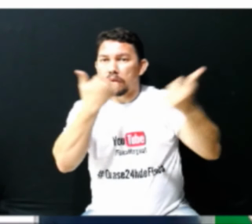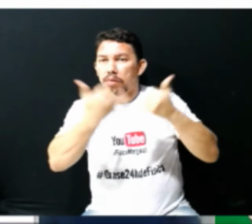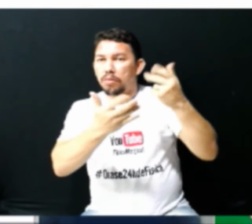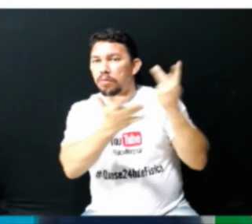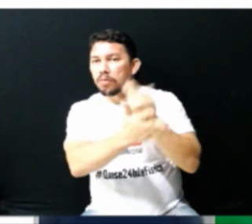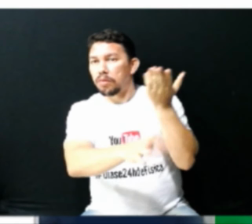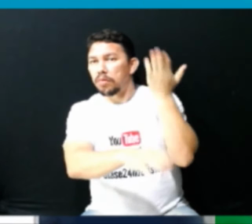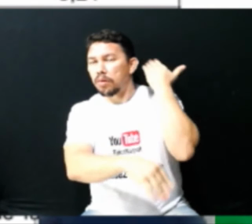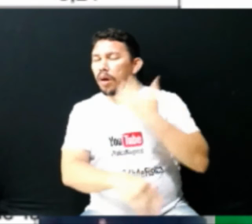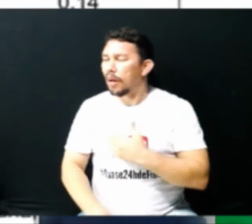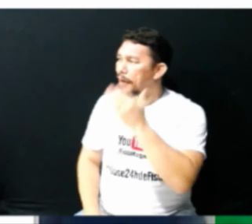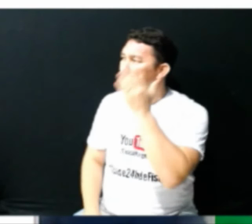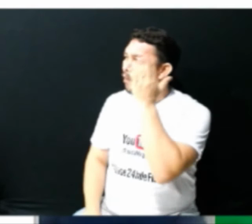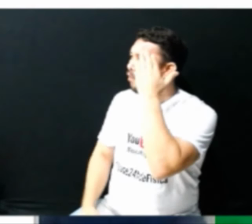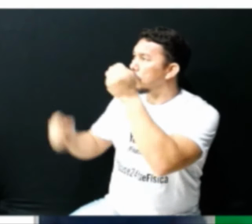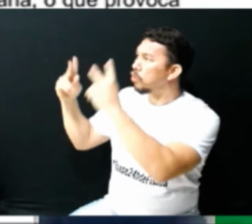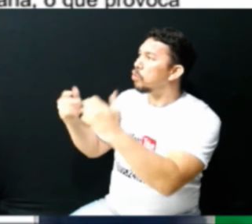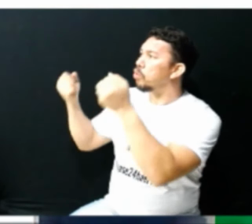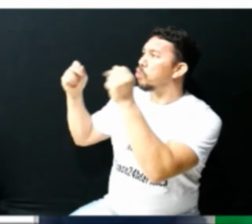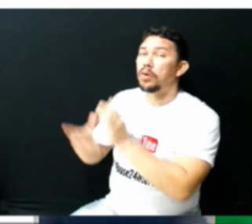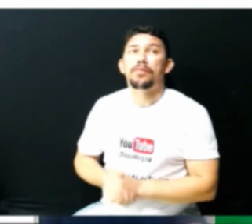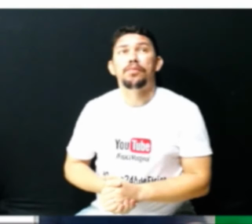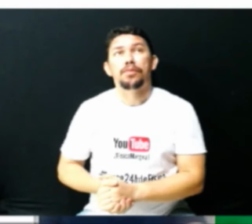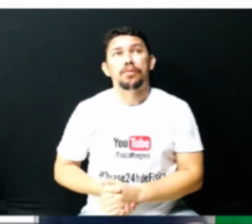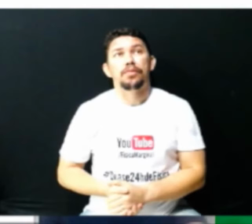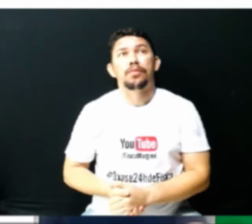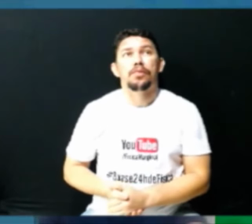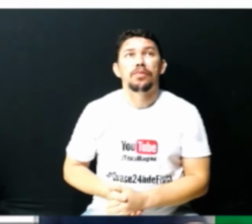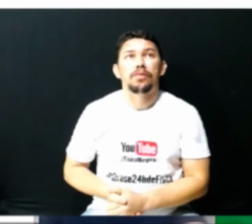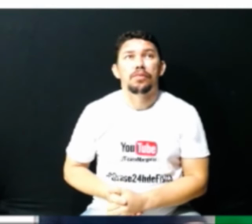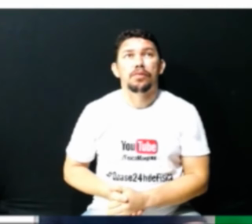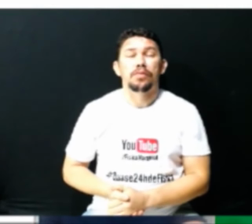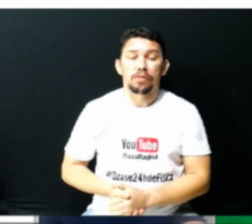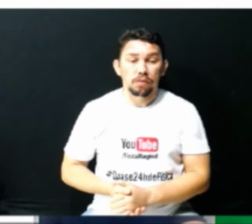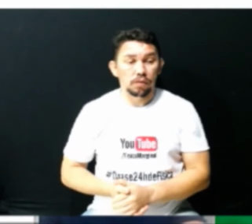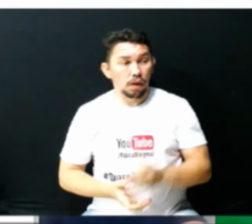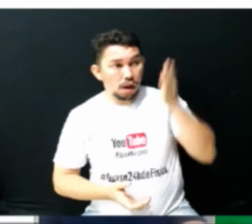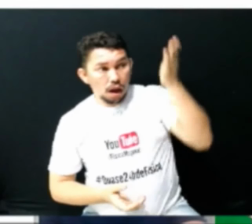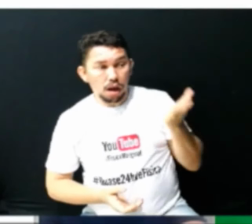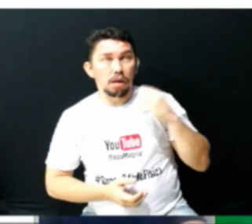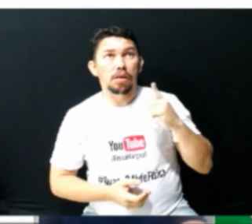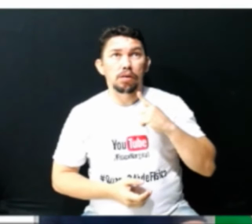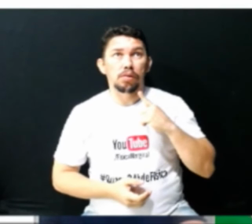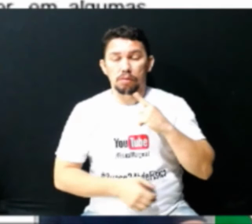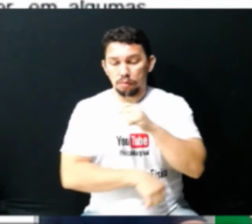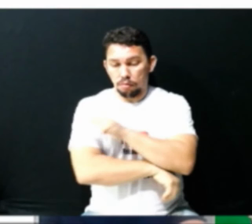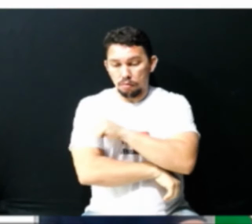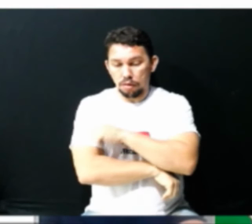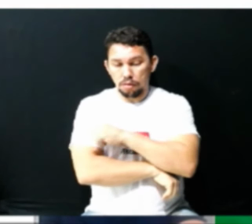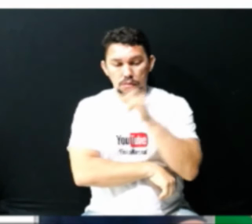Entendi. Ok, então aqui, né, o aluno vai, por exemplo,